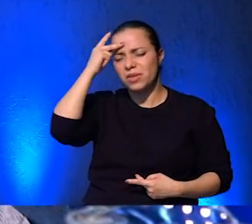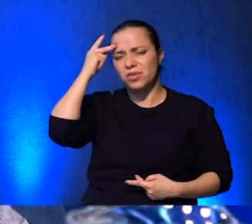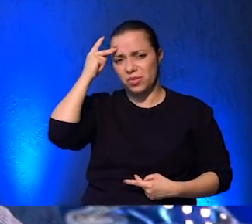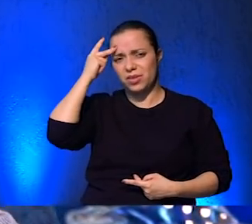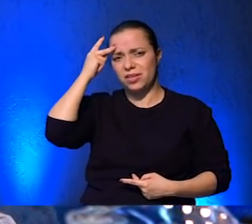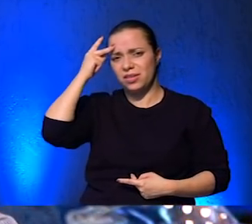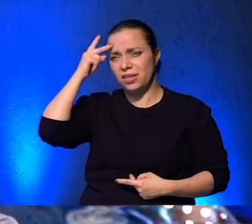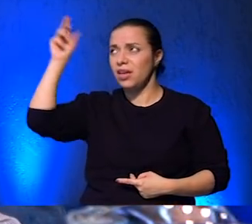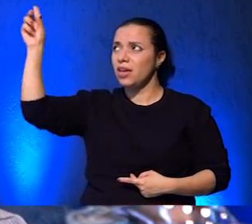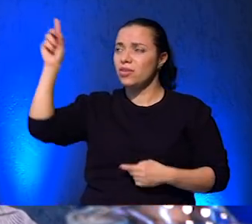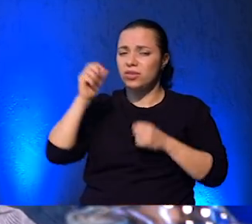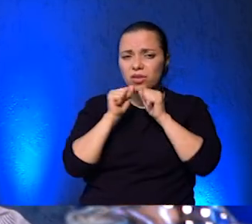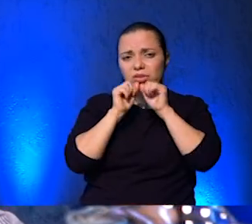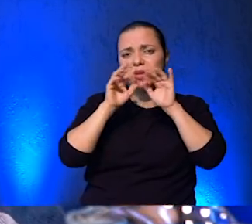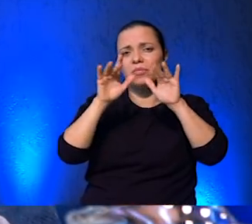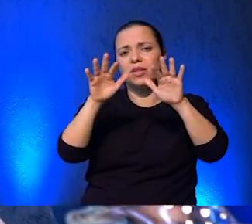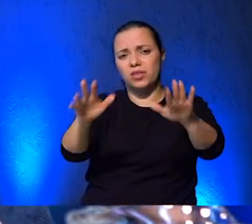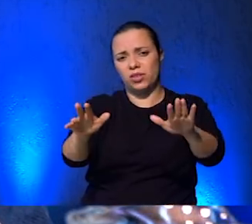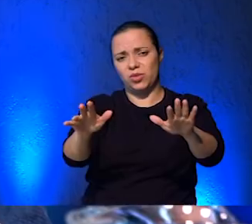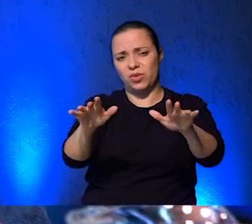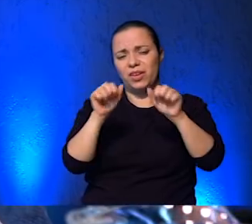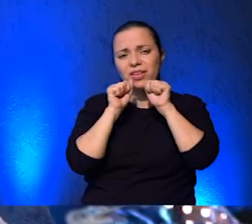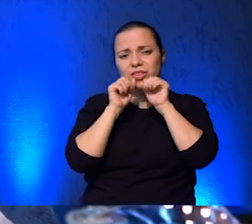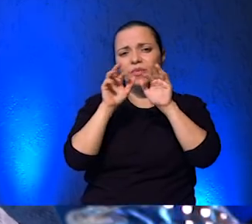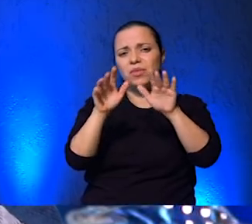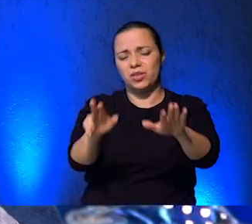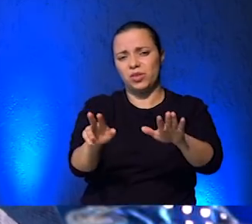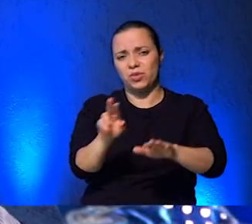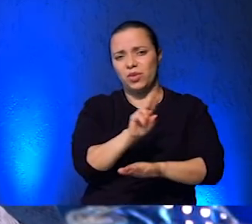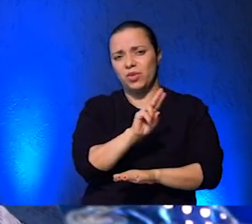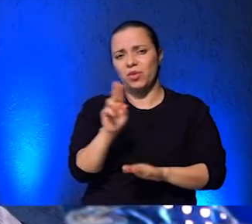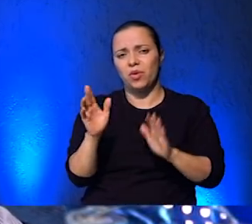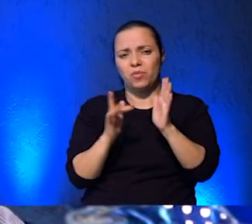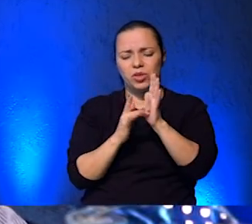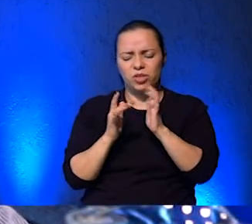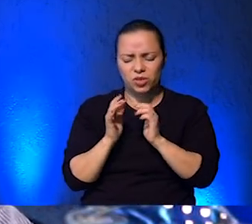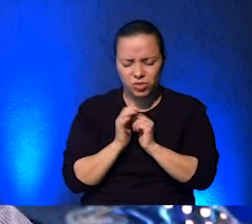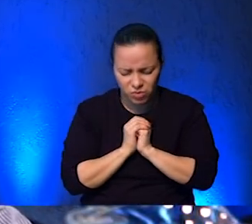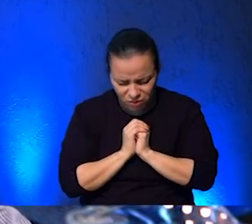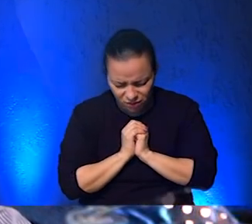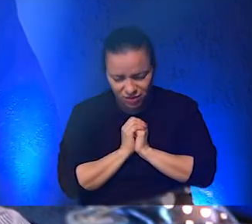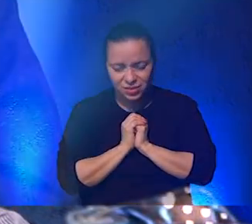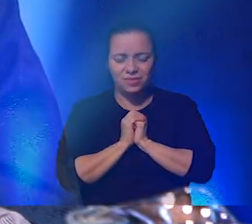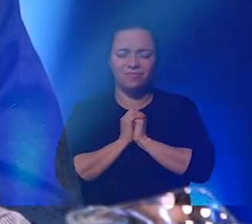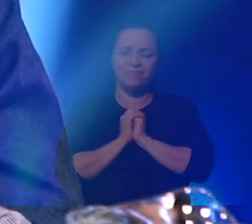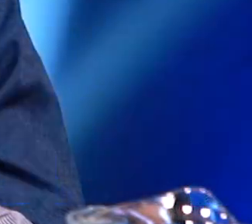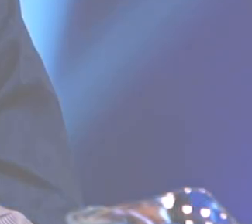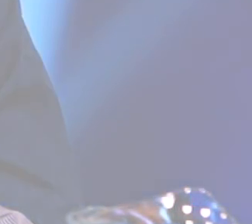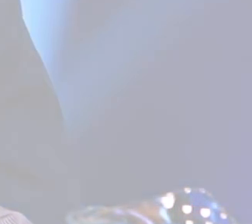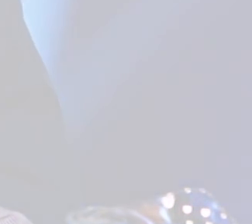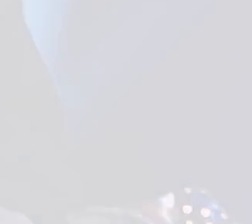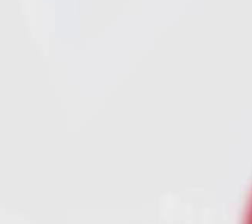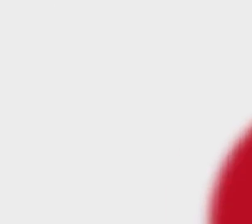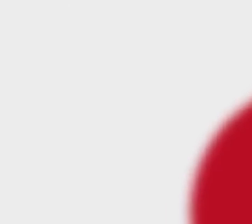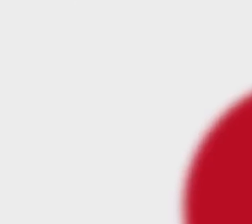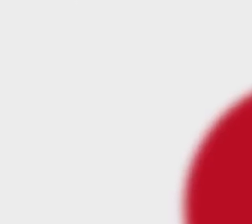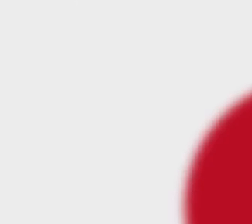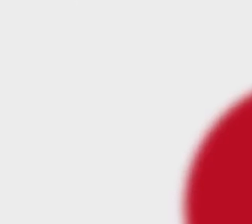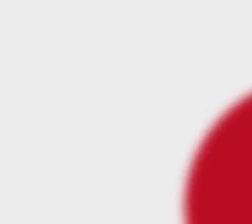e eu vou te deixar agora com os avisos finais em nome de jesus deus te abençoe